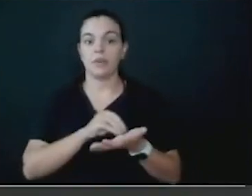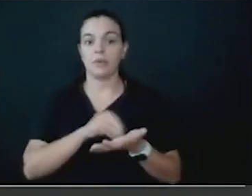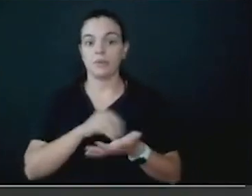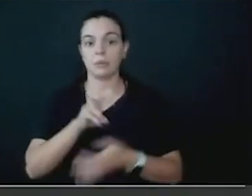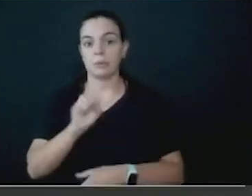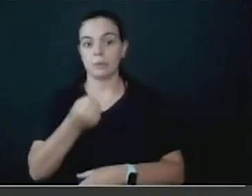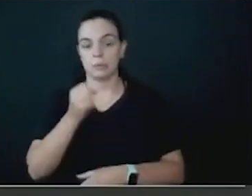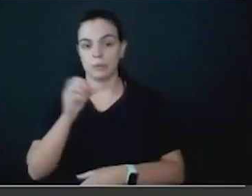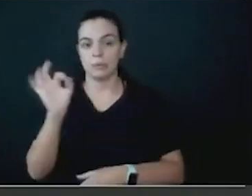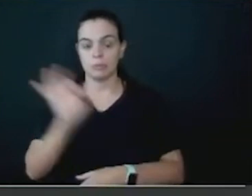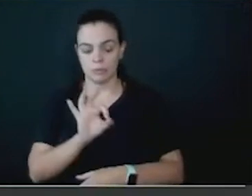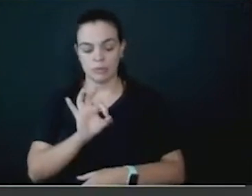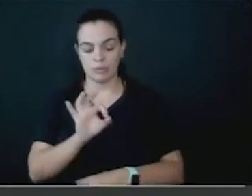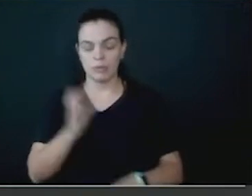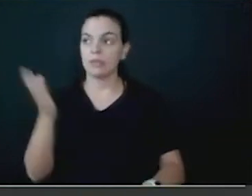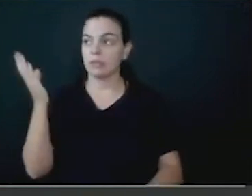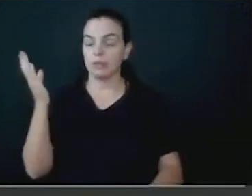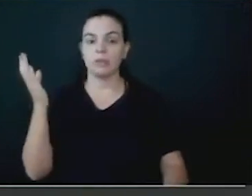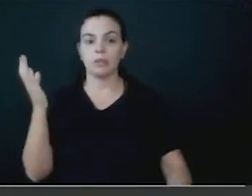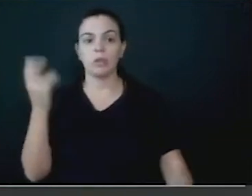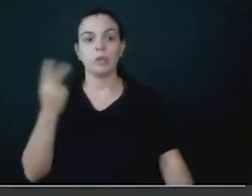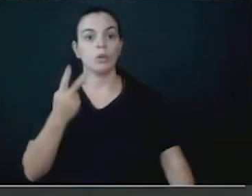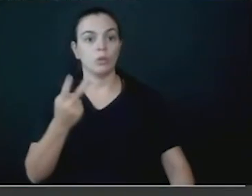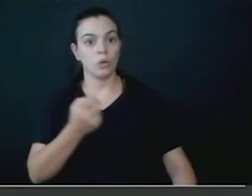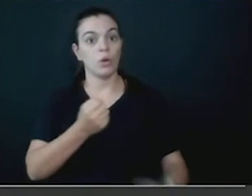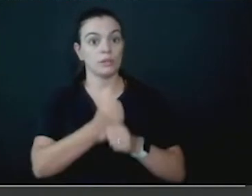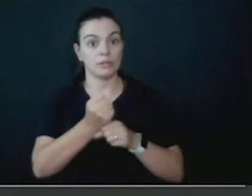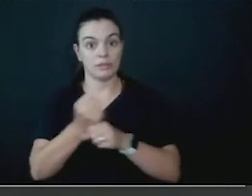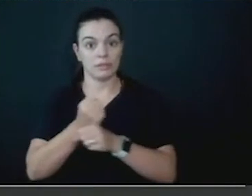58%, que em 2 anos, aí, sem dúvida, cresce bastante.